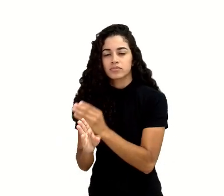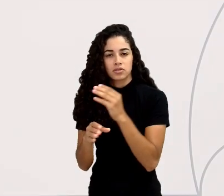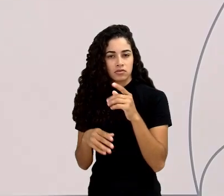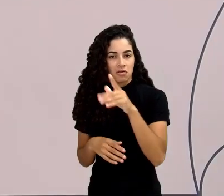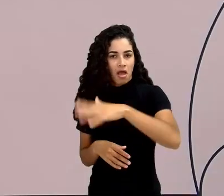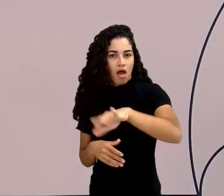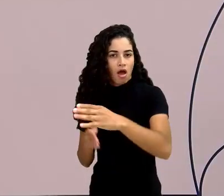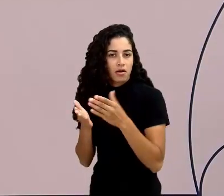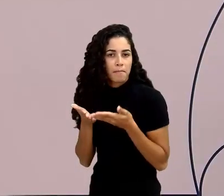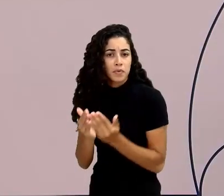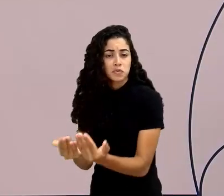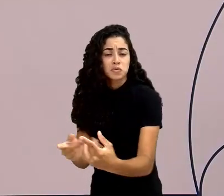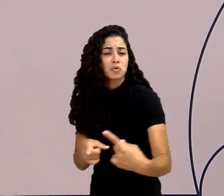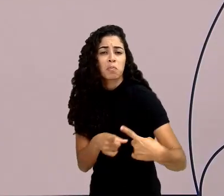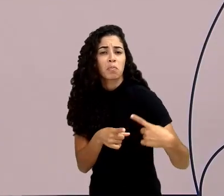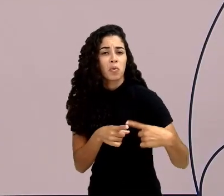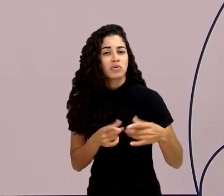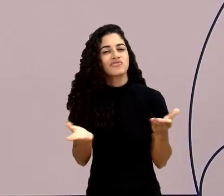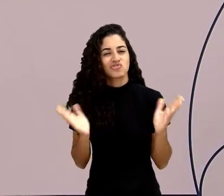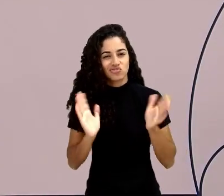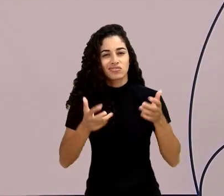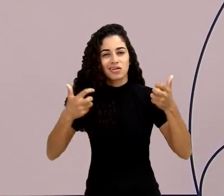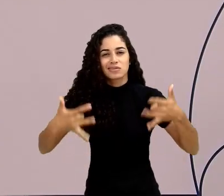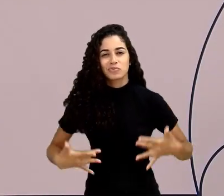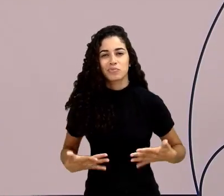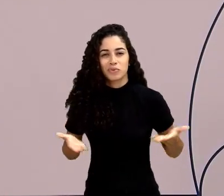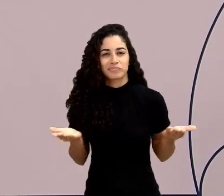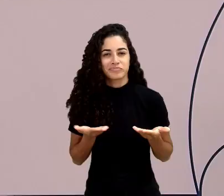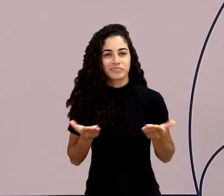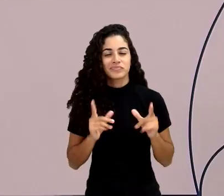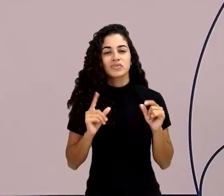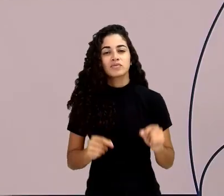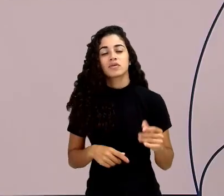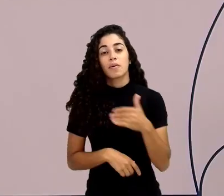quê? A gente falou agora há pouco com relação à questão das